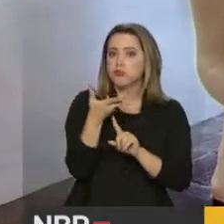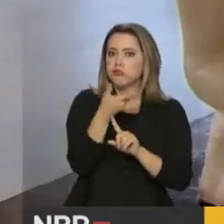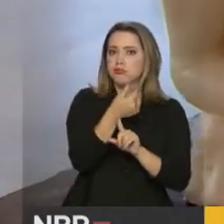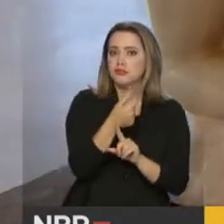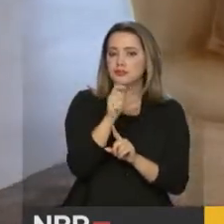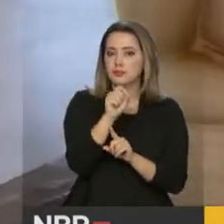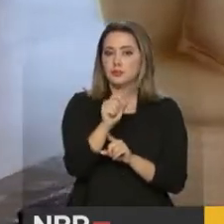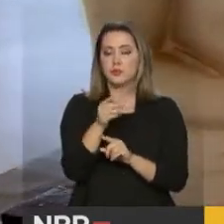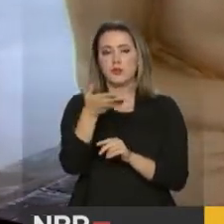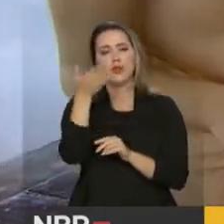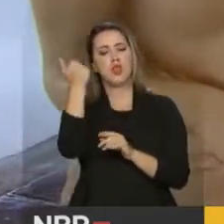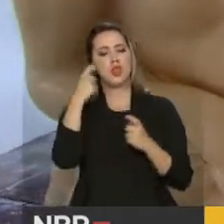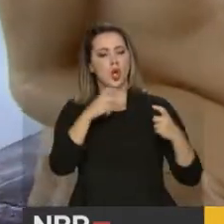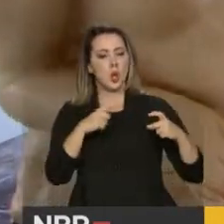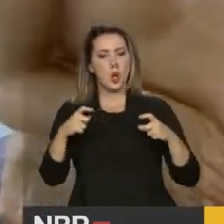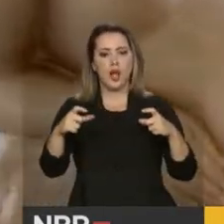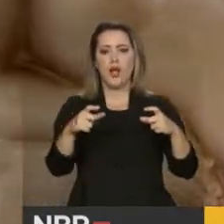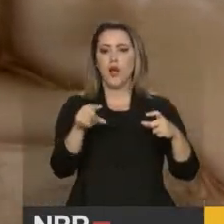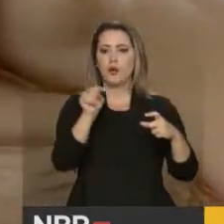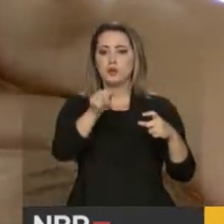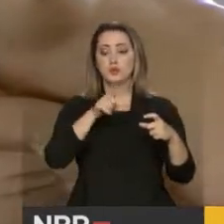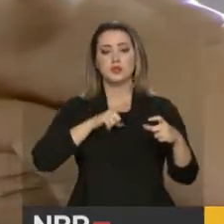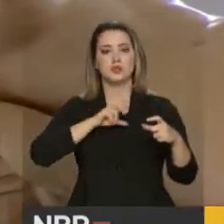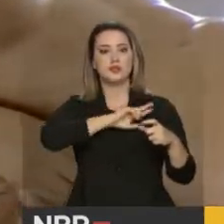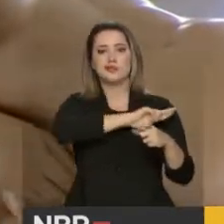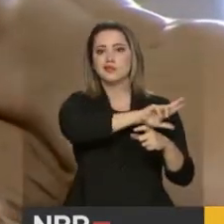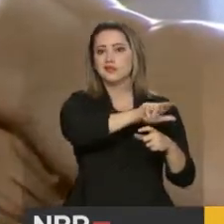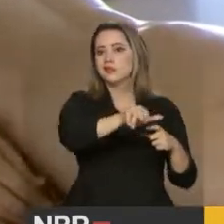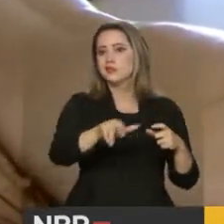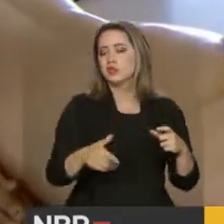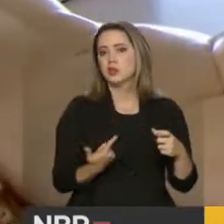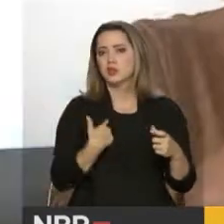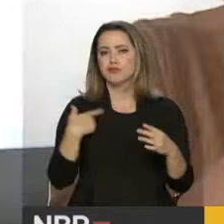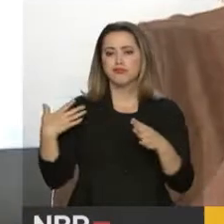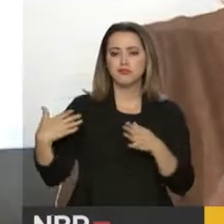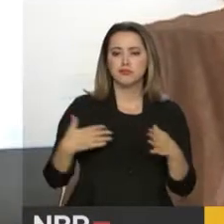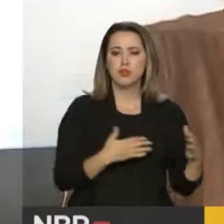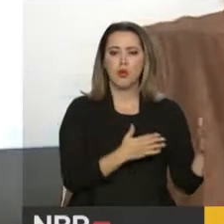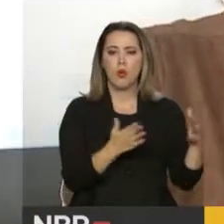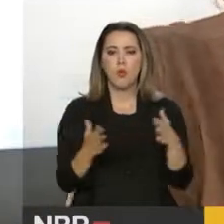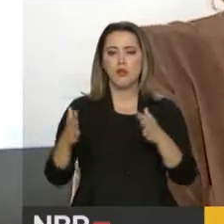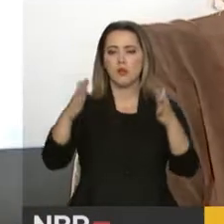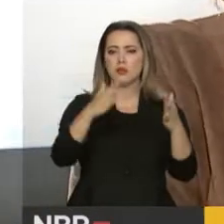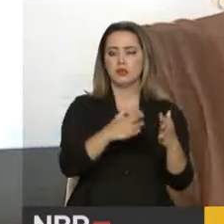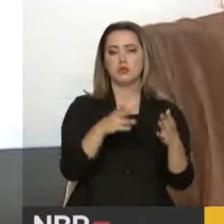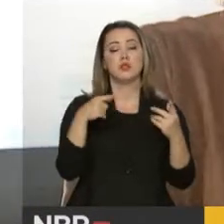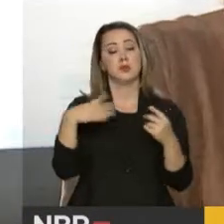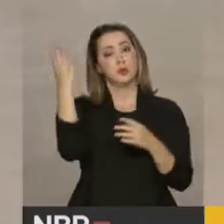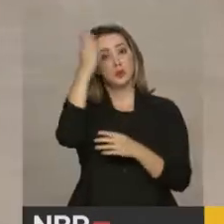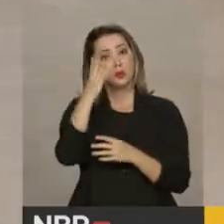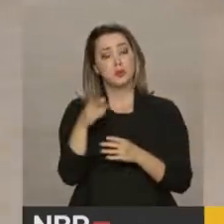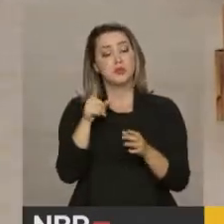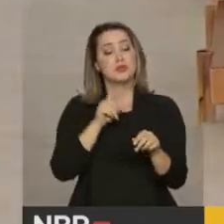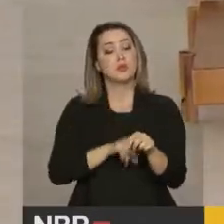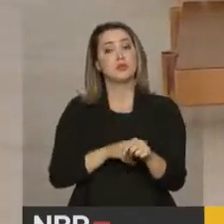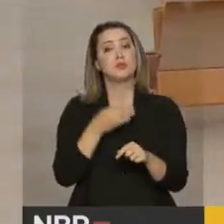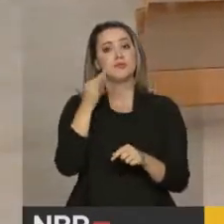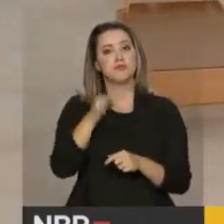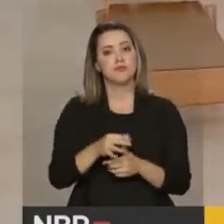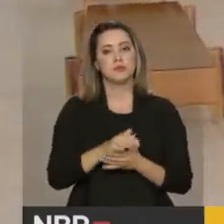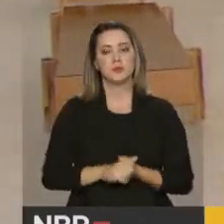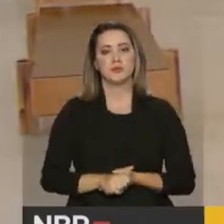como se naquele pequeno pedaço ali nós tivéssemos um percurso da escultura brasileira até aquele momento.